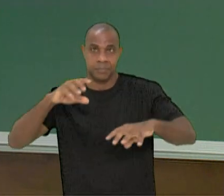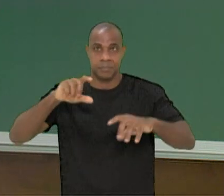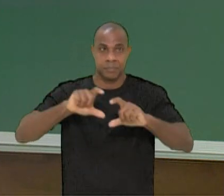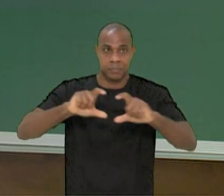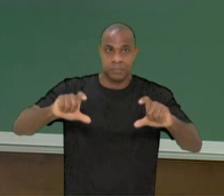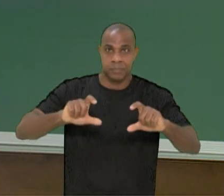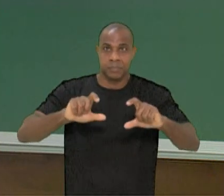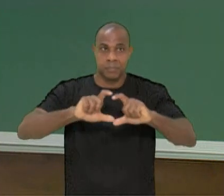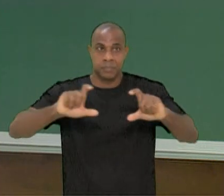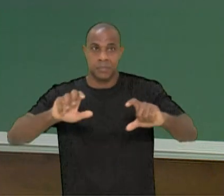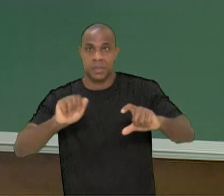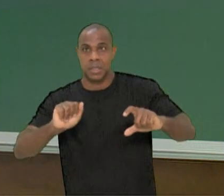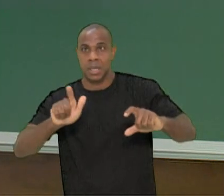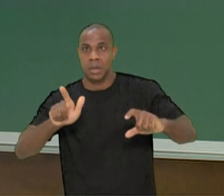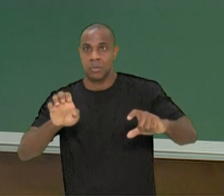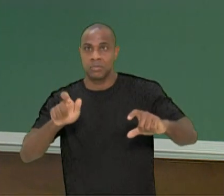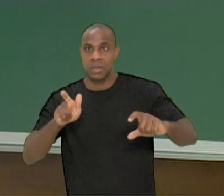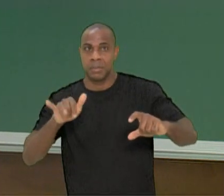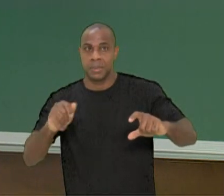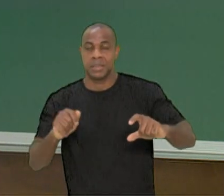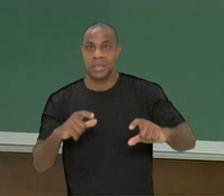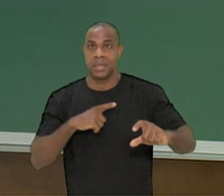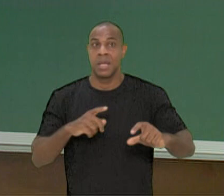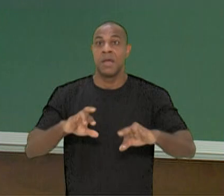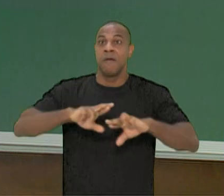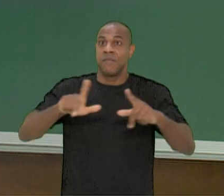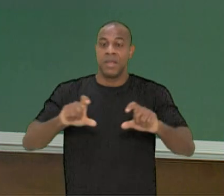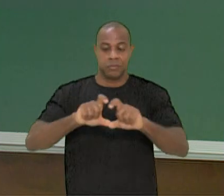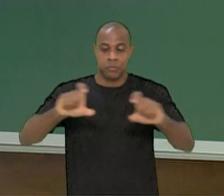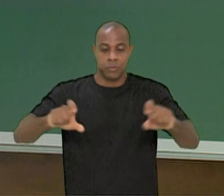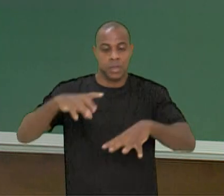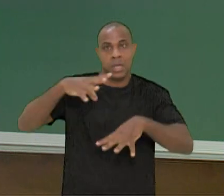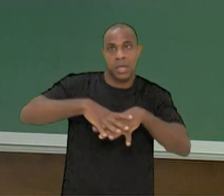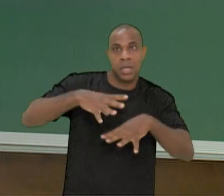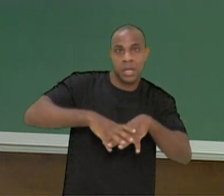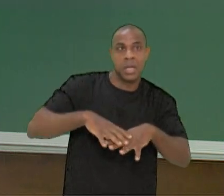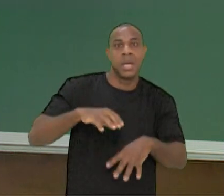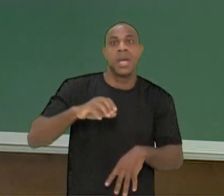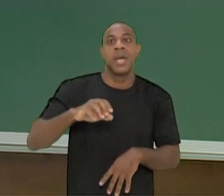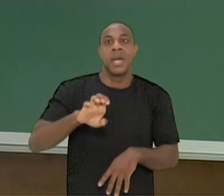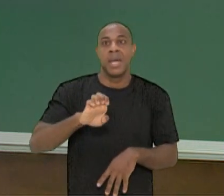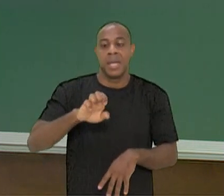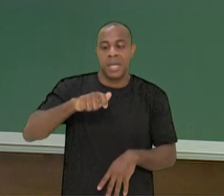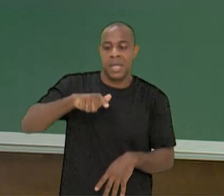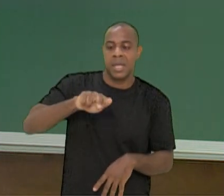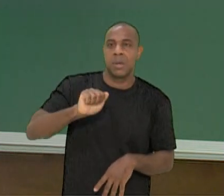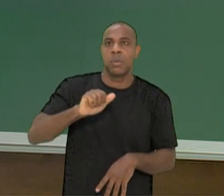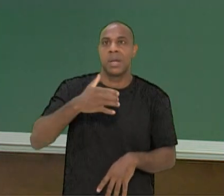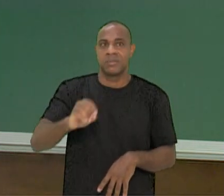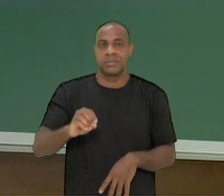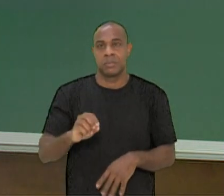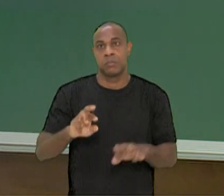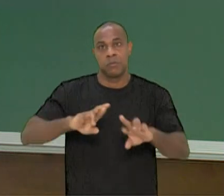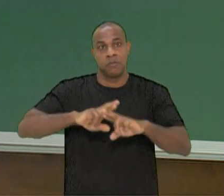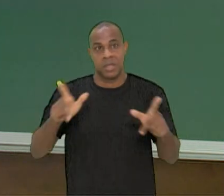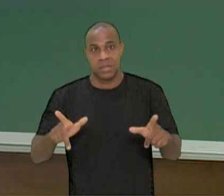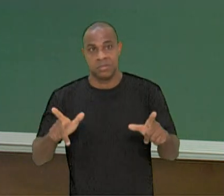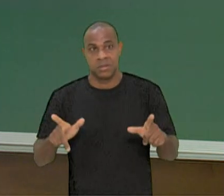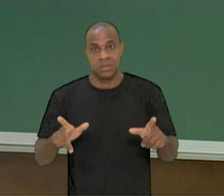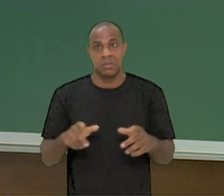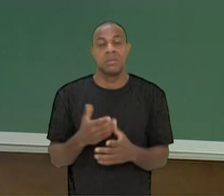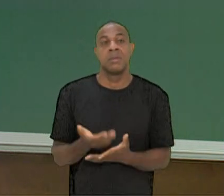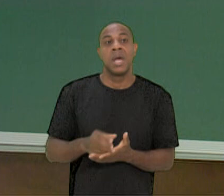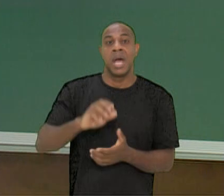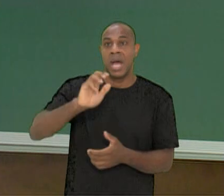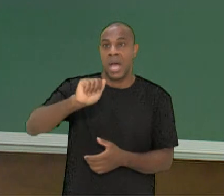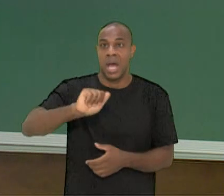existe uma diferença entre expressão algébrica e equação. Tá? A equação tem que ter um sinal de igual e tem que ter um segundo membro. A expressão algébrica não tem nada